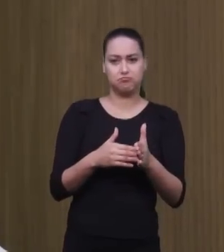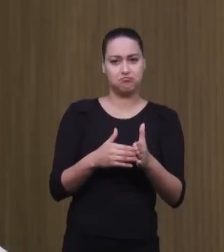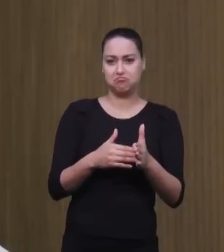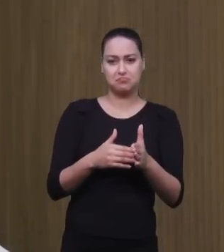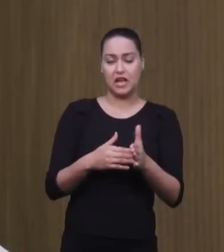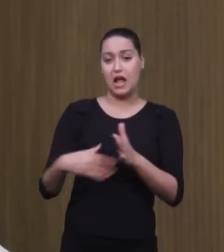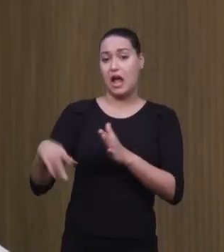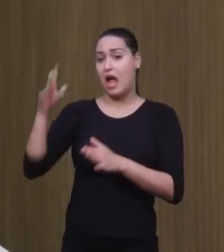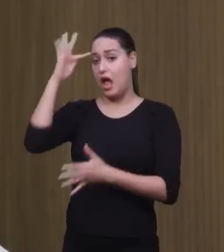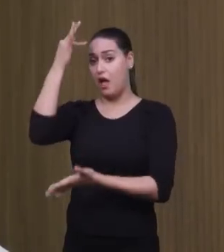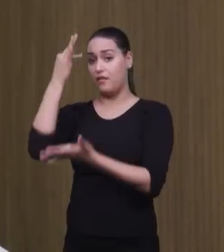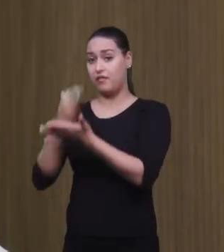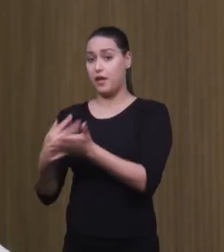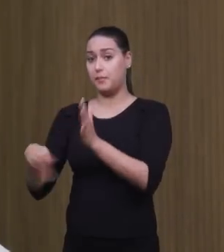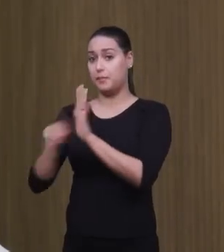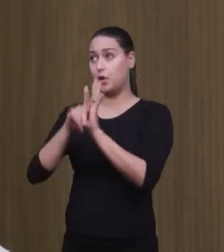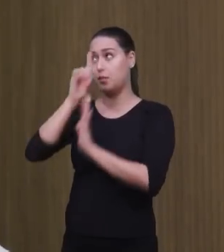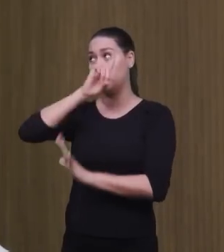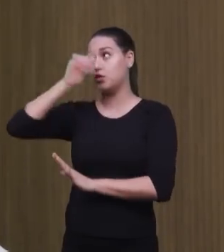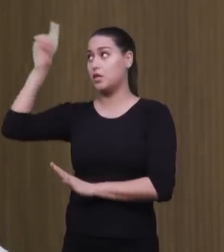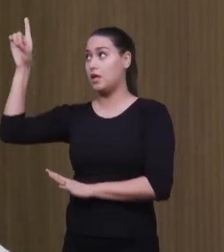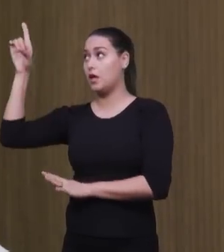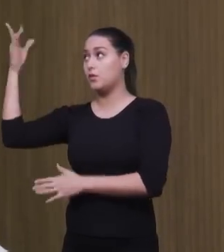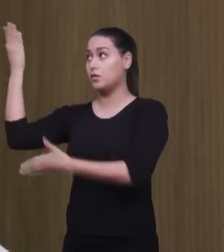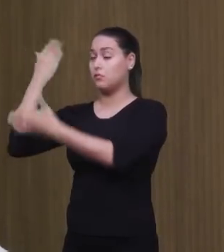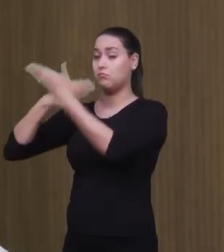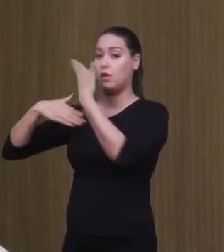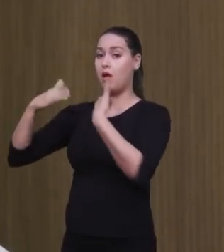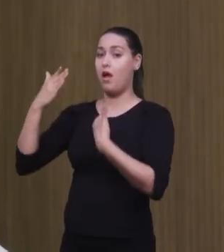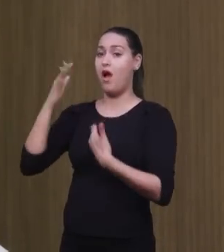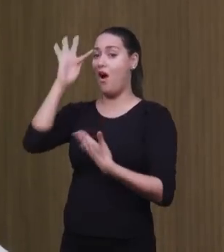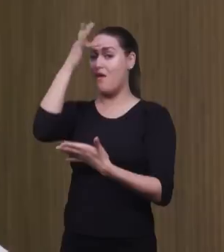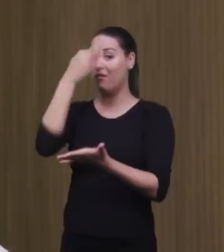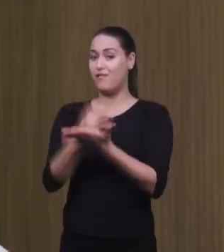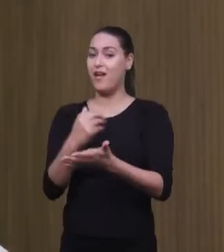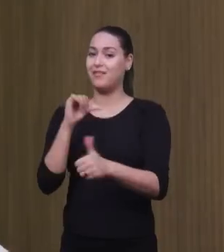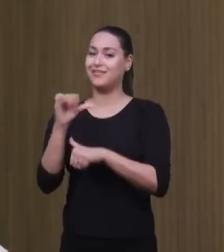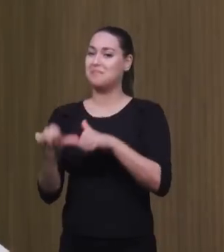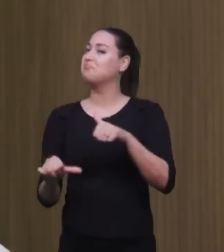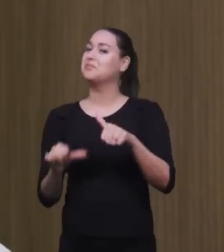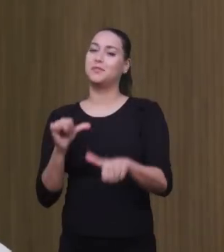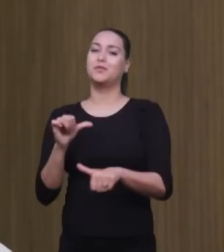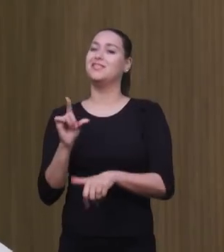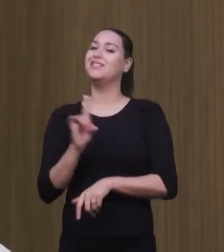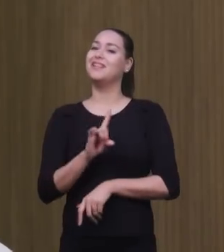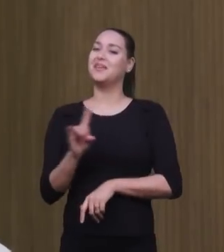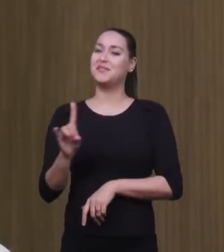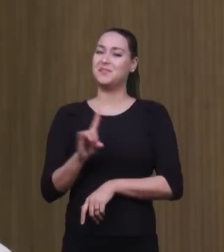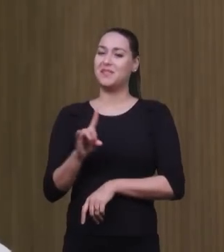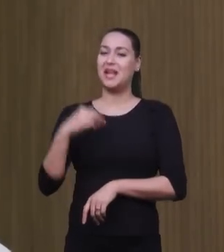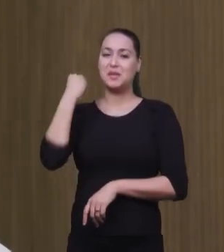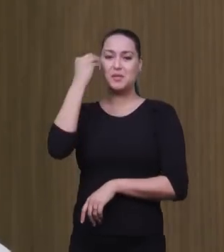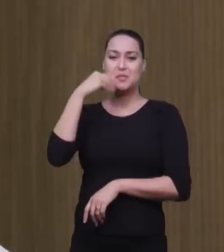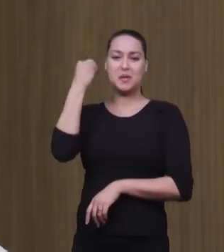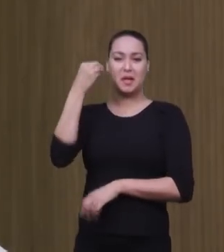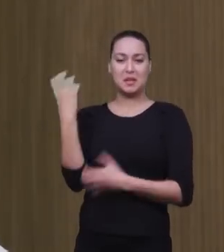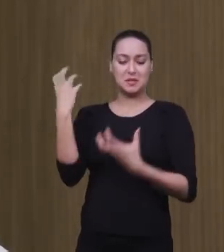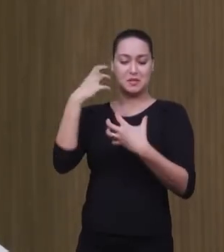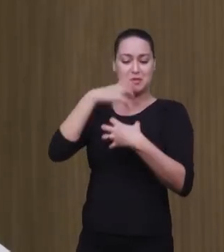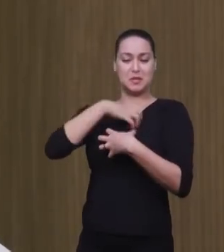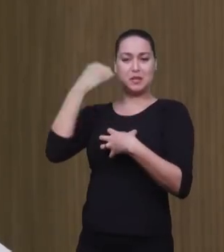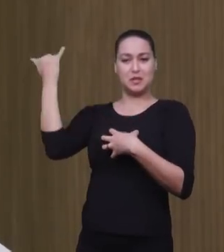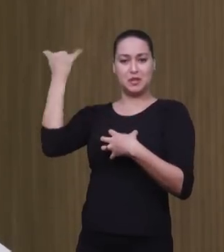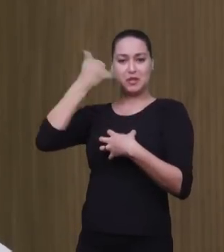A fé que o Senhor Deus confiou a nós é uma fé imutável, né? É uma experiência em ouvir a voz